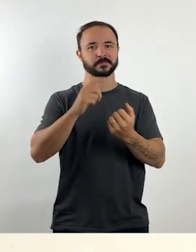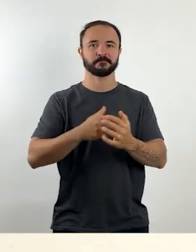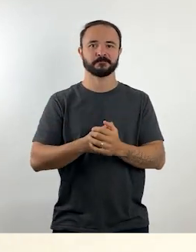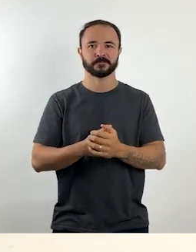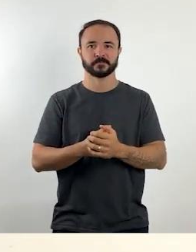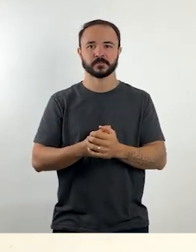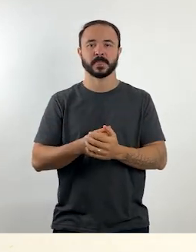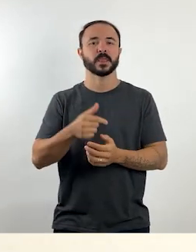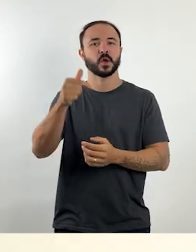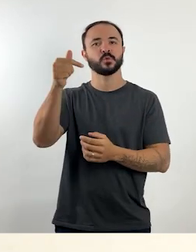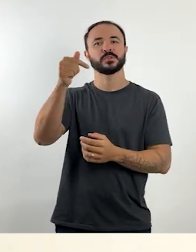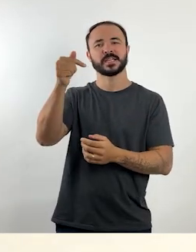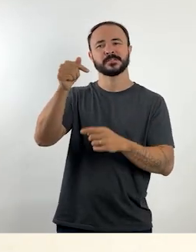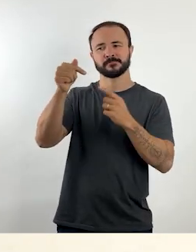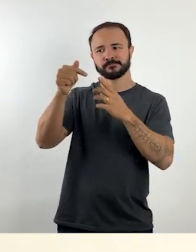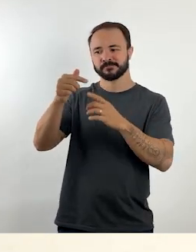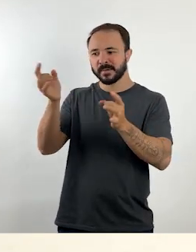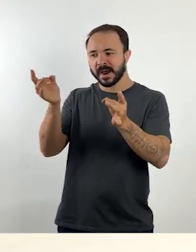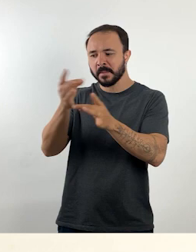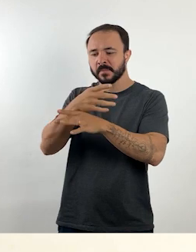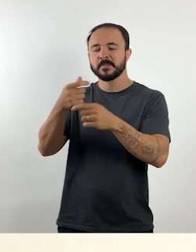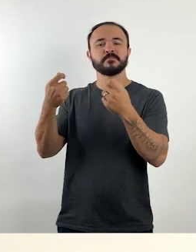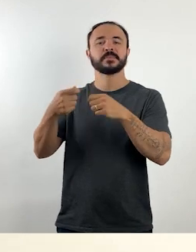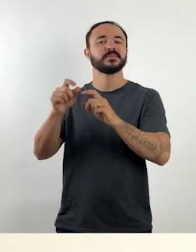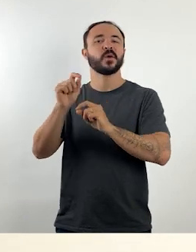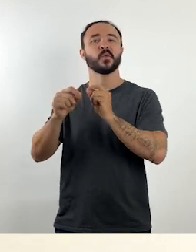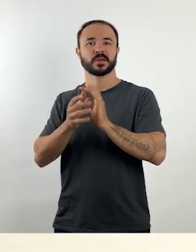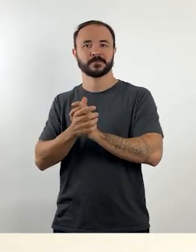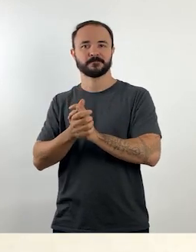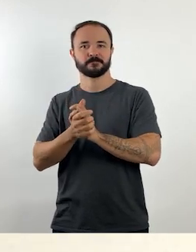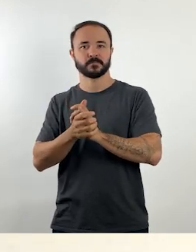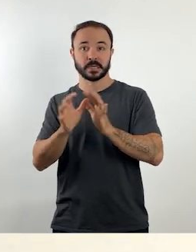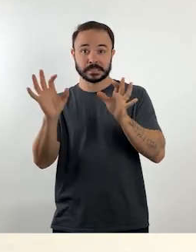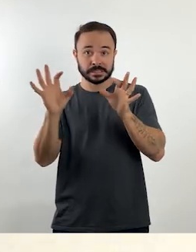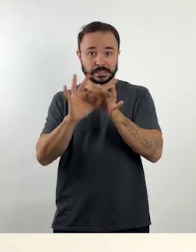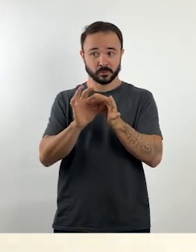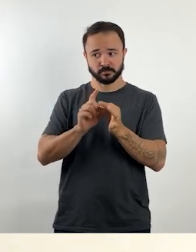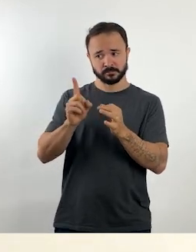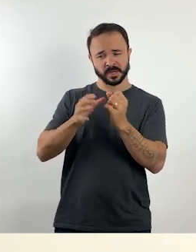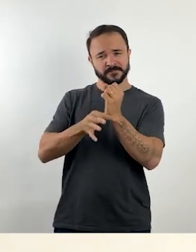Para finalizar o meu passo 7, eu vou fixar aqui